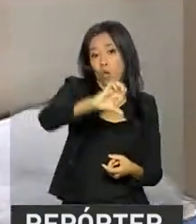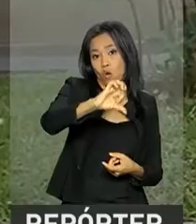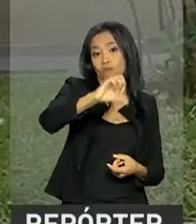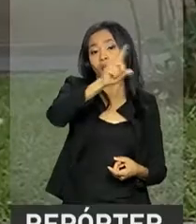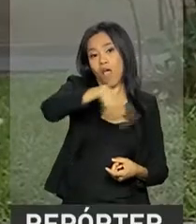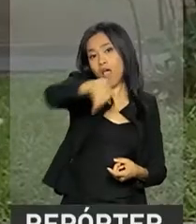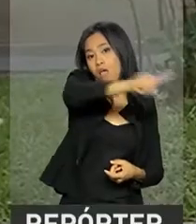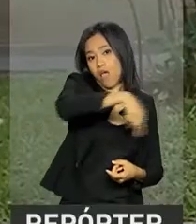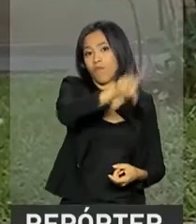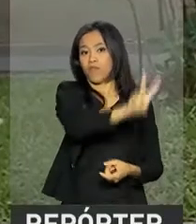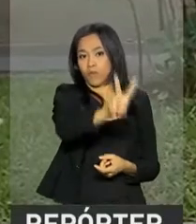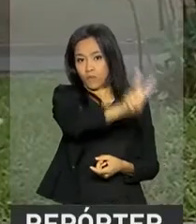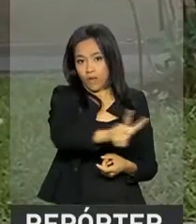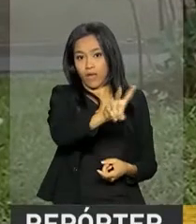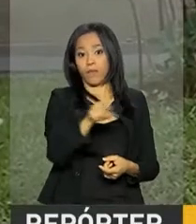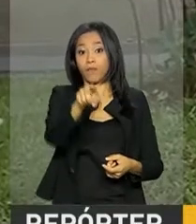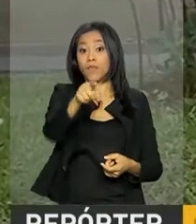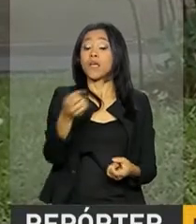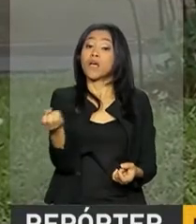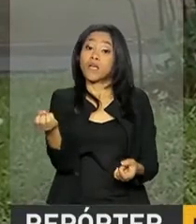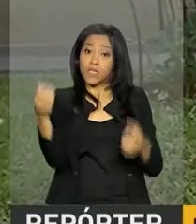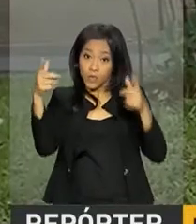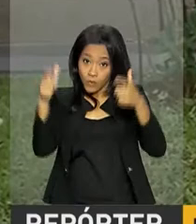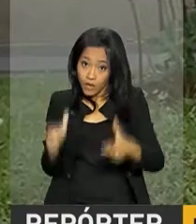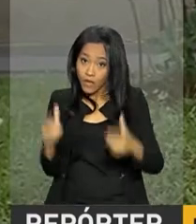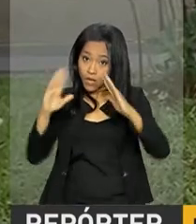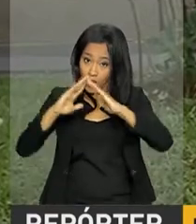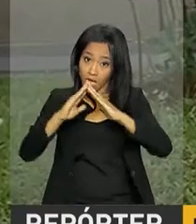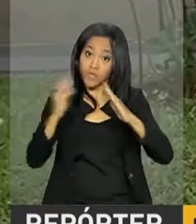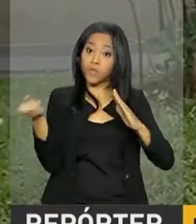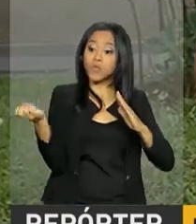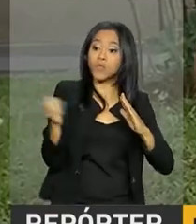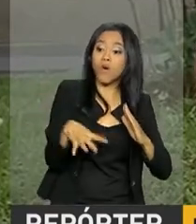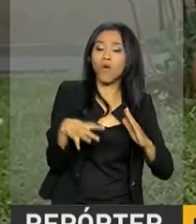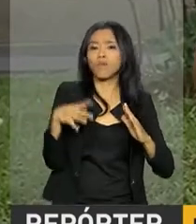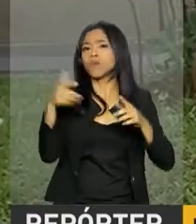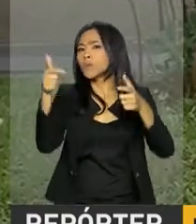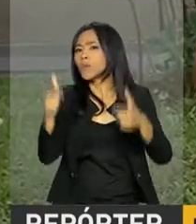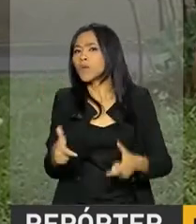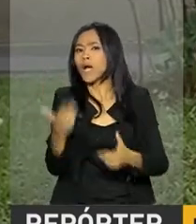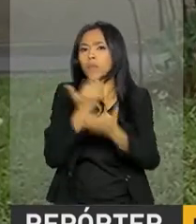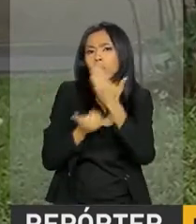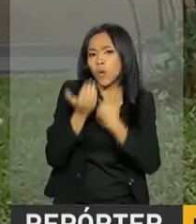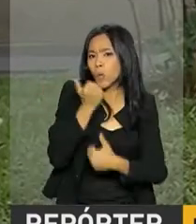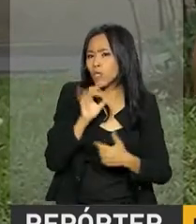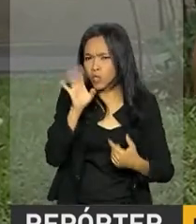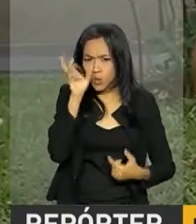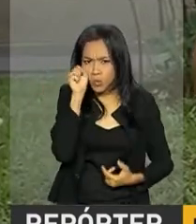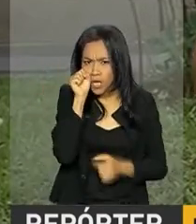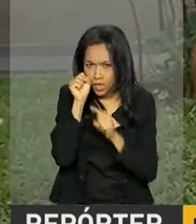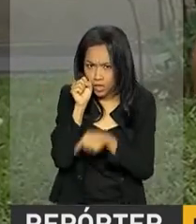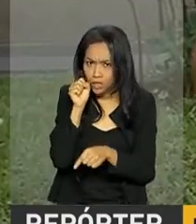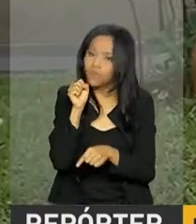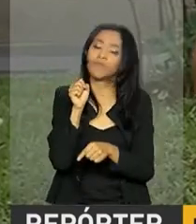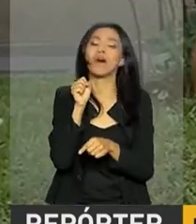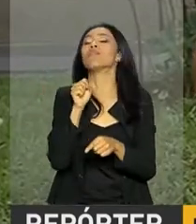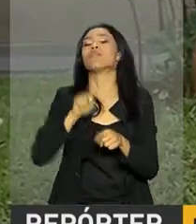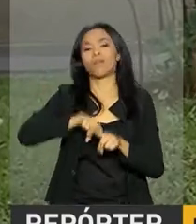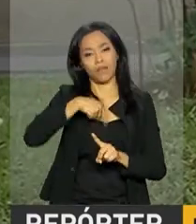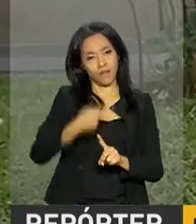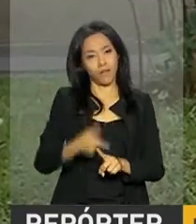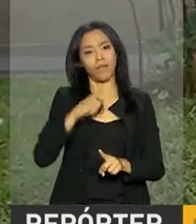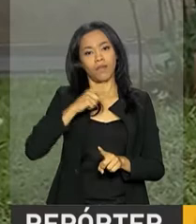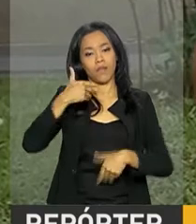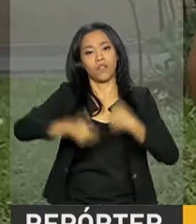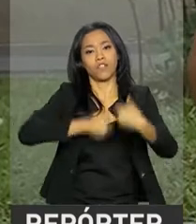Roraima. No abrigo, os novos moradores venezuelanos não encontram apenas um lugar para comer e dormir. Aqui, eles têm